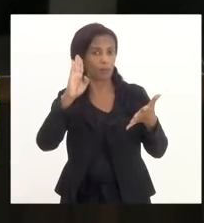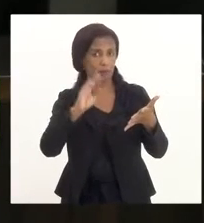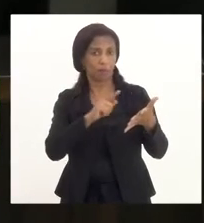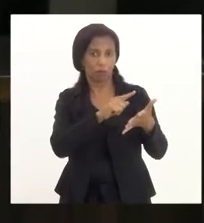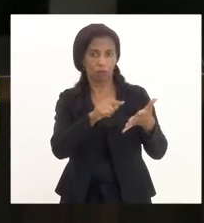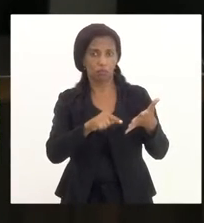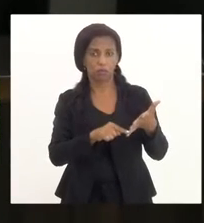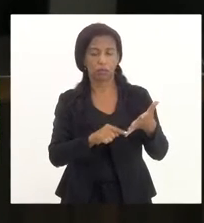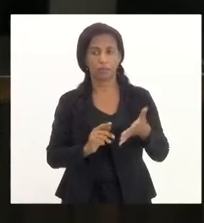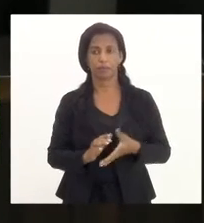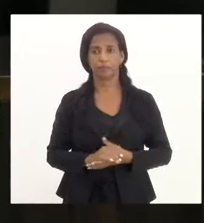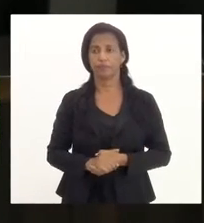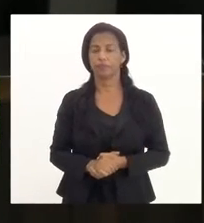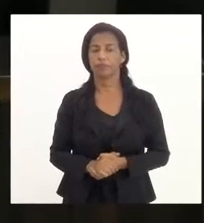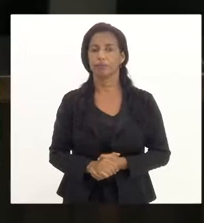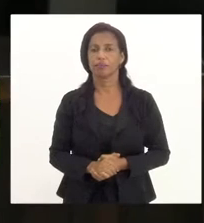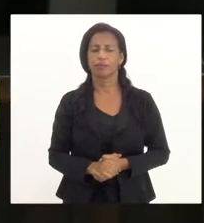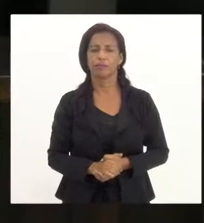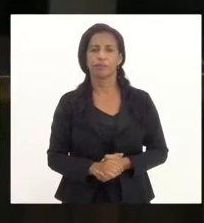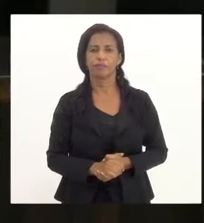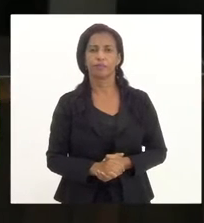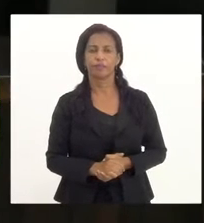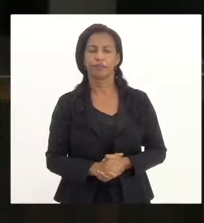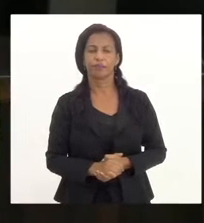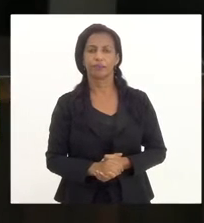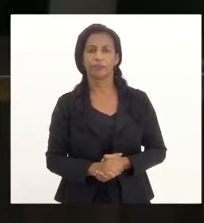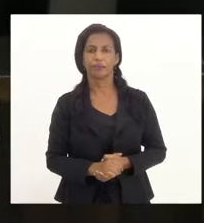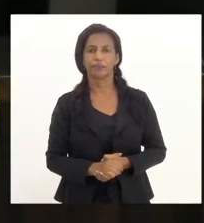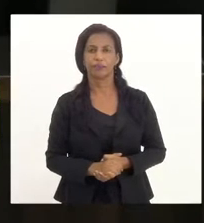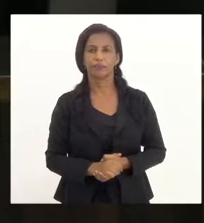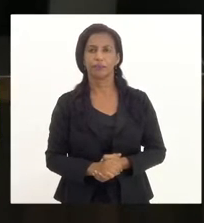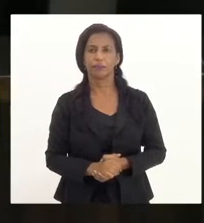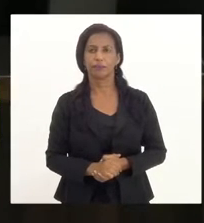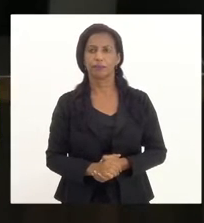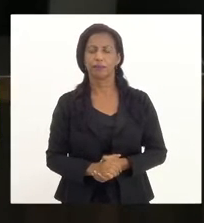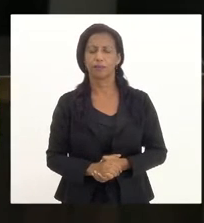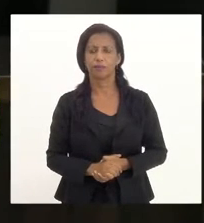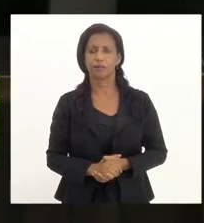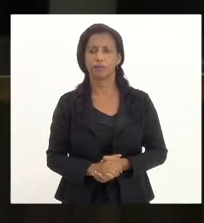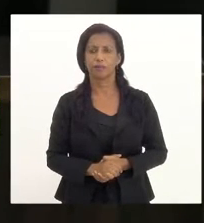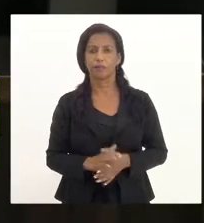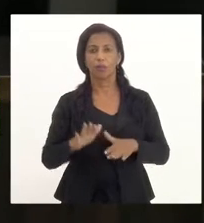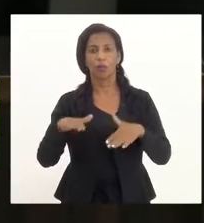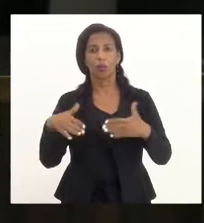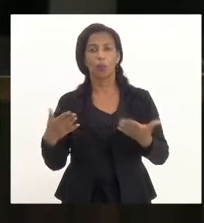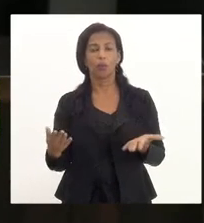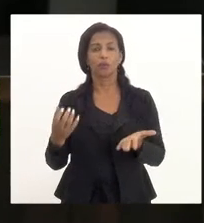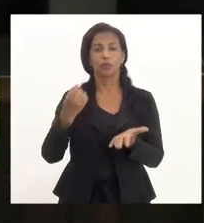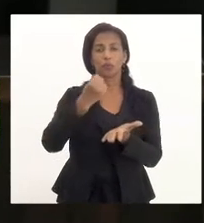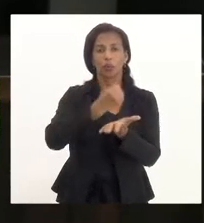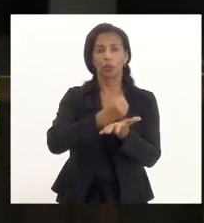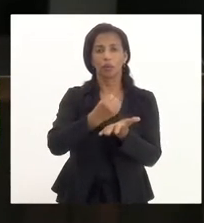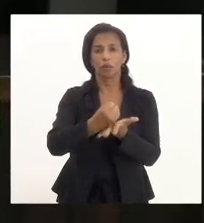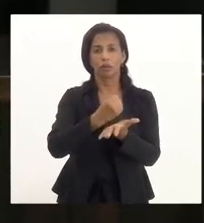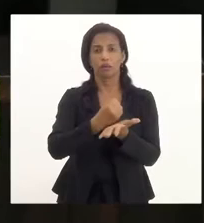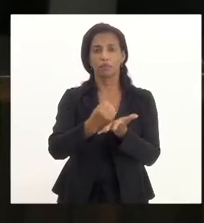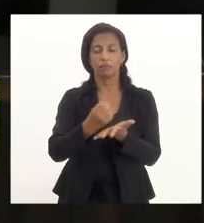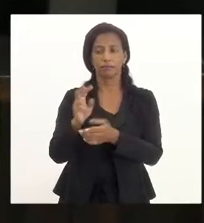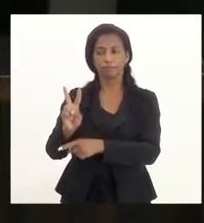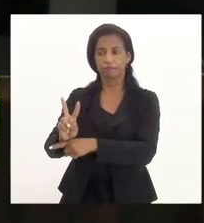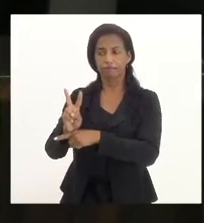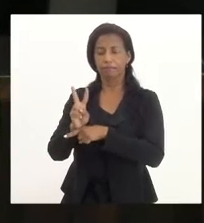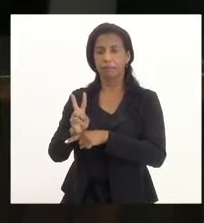relevante e é quanto às contratações de empréstimos